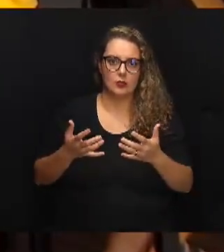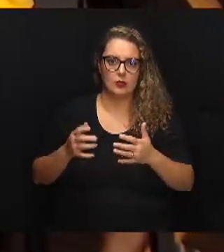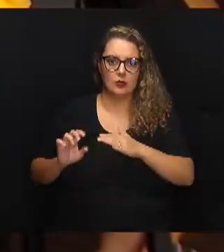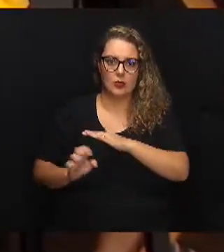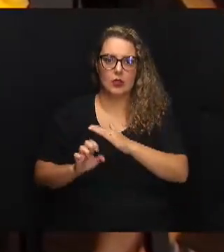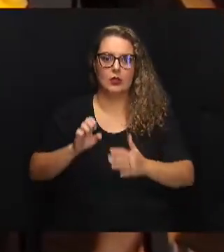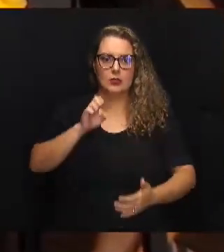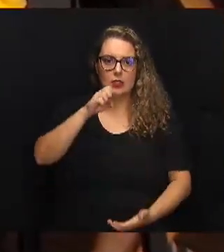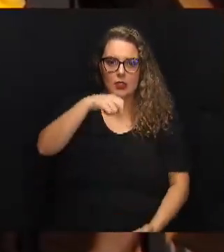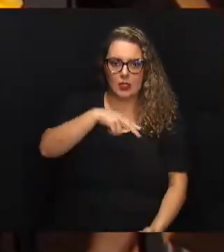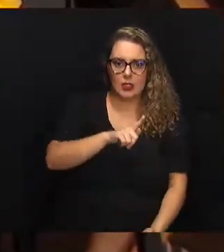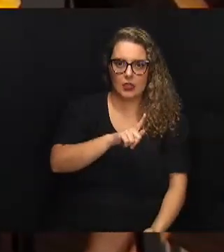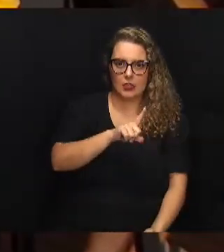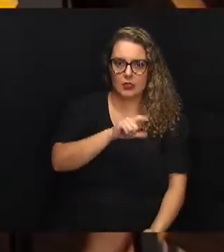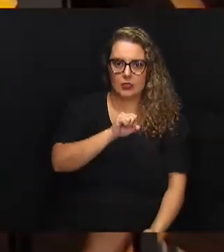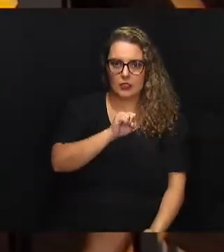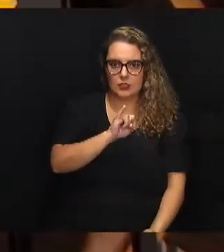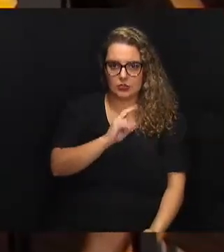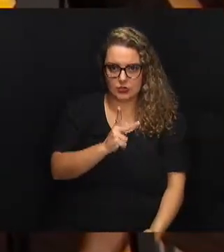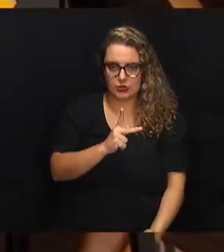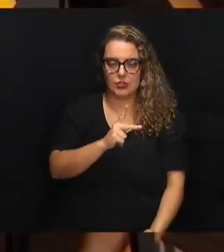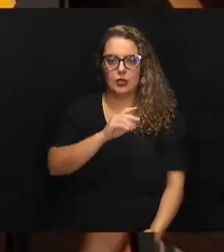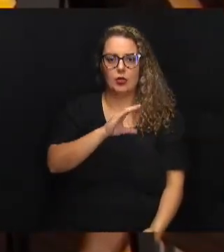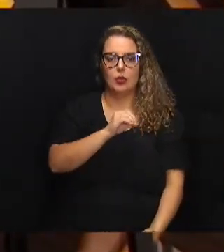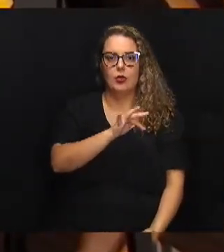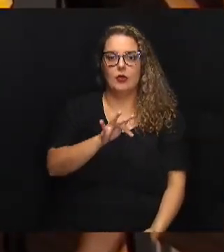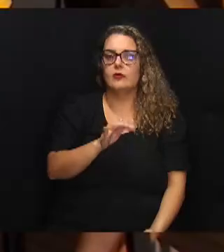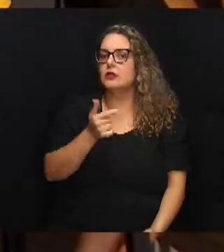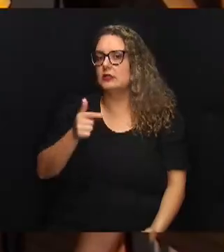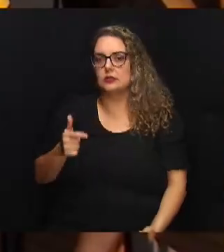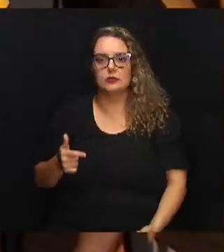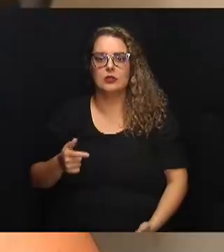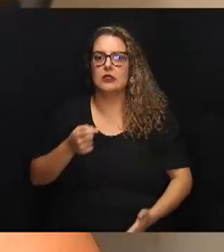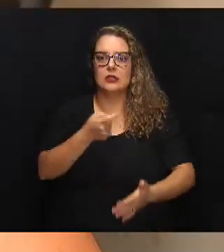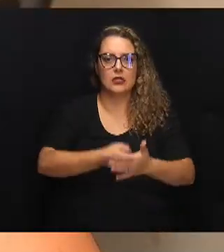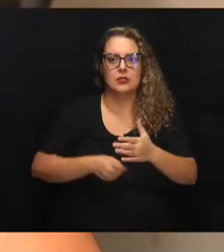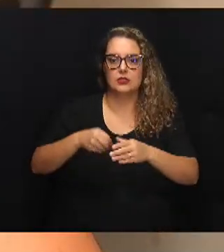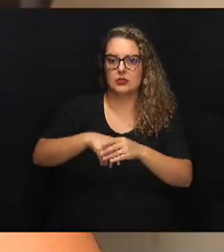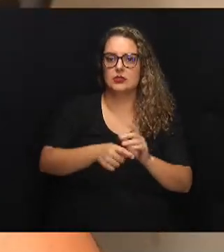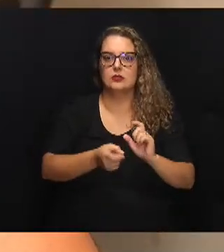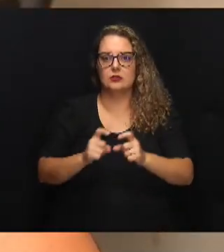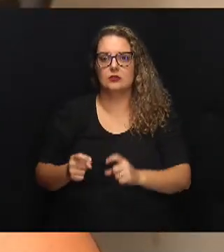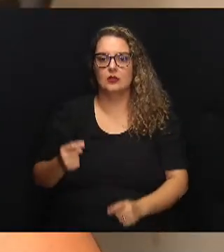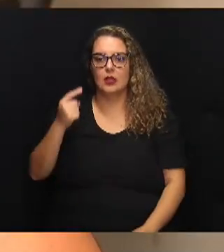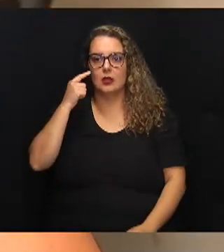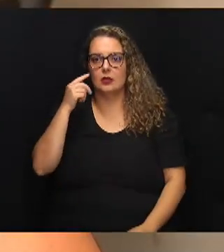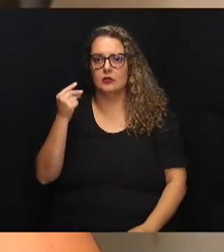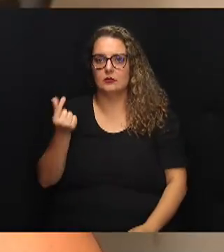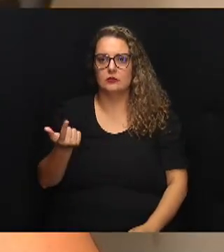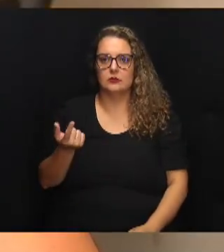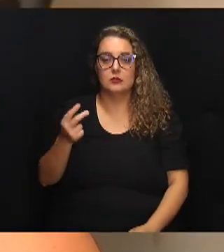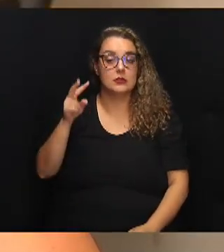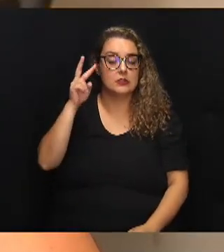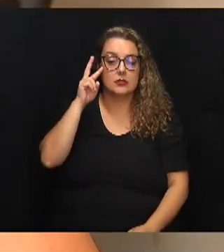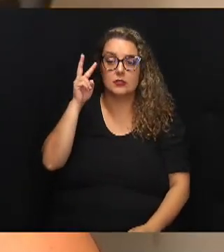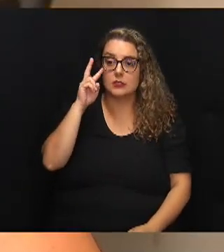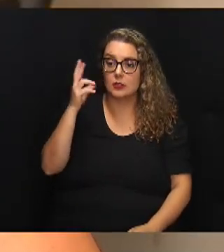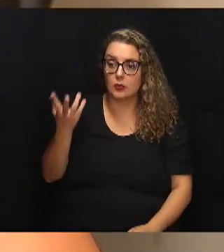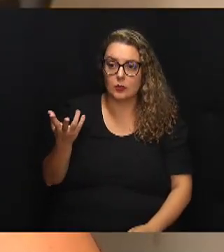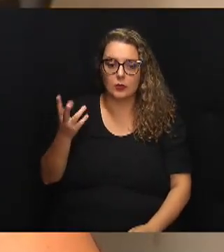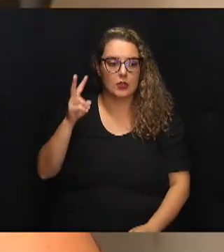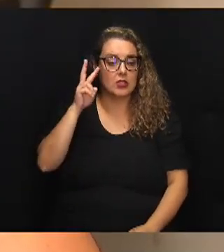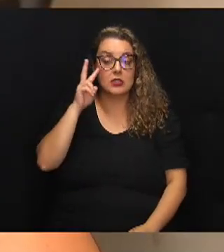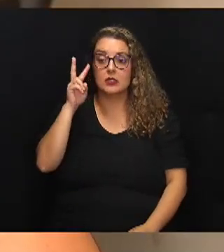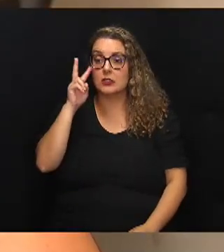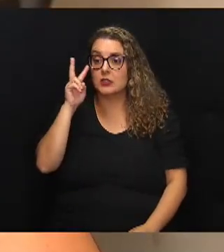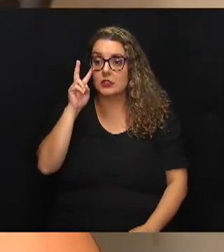Coffee também. Então, por isso de não ter nenhuma taxa dentro dessas reuniões. Onde nós pensamos segunda. Segunda,